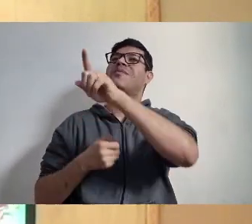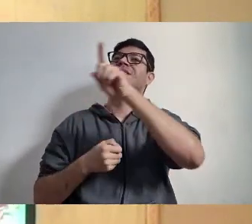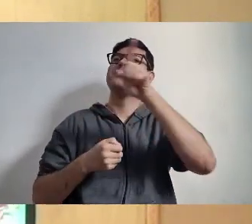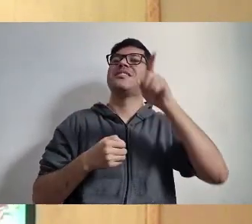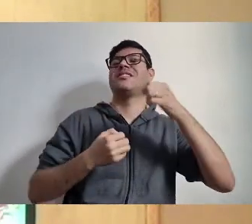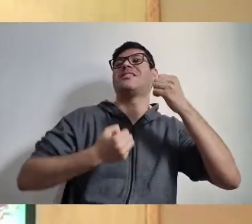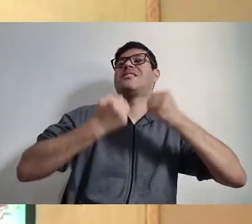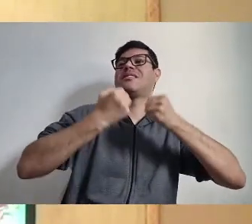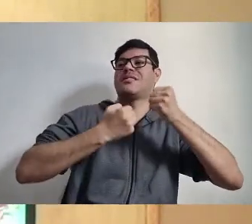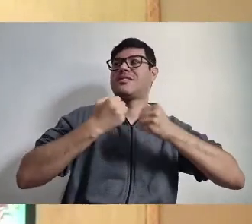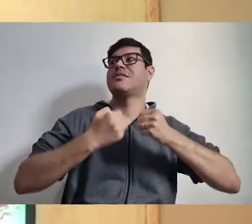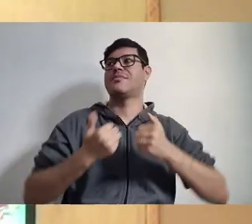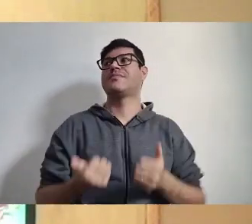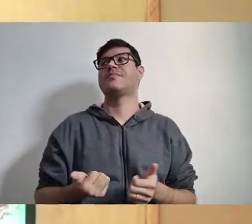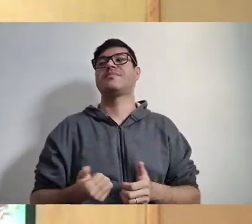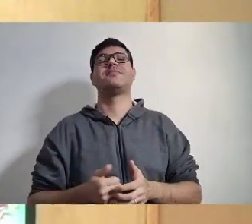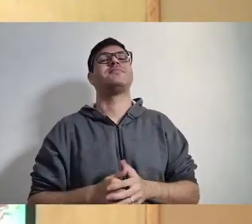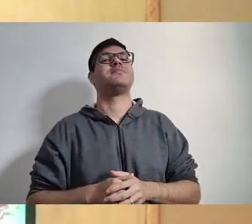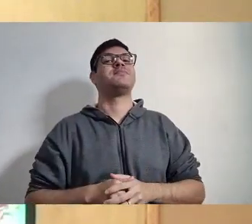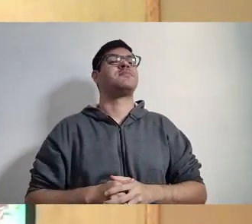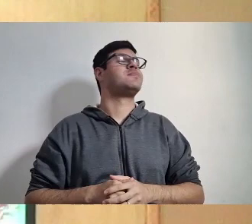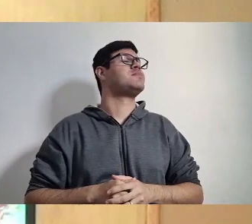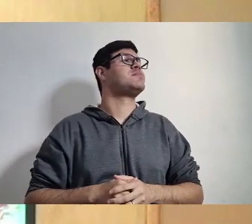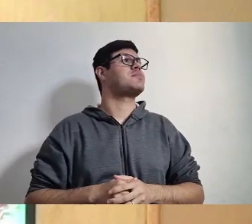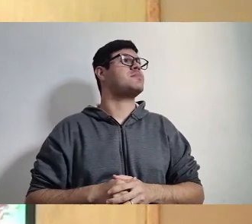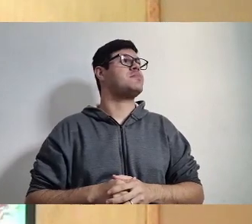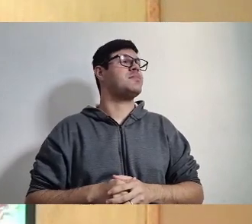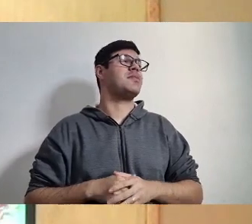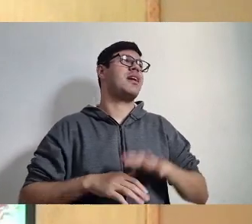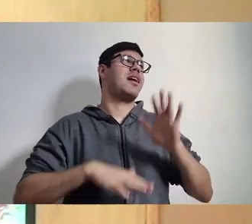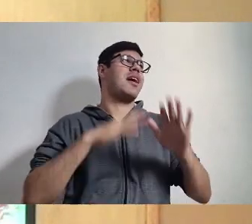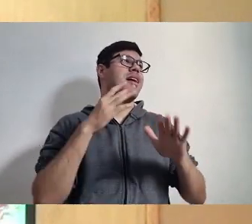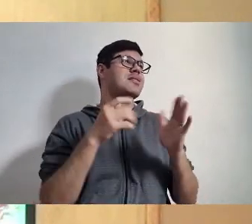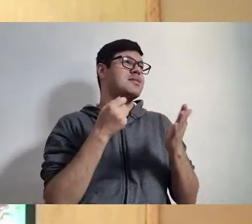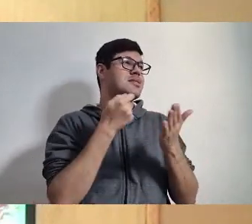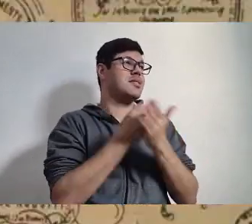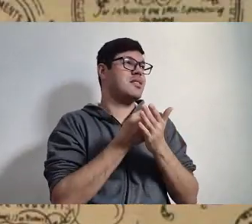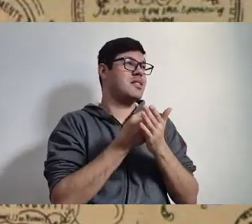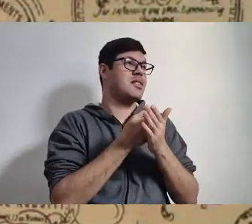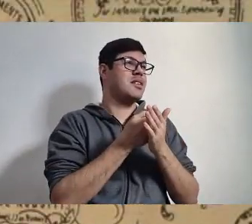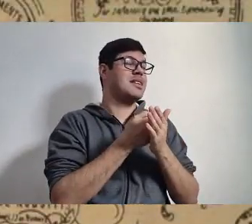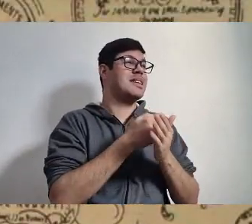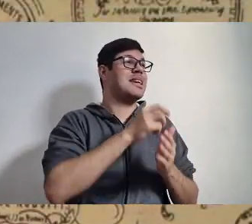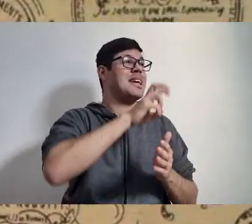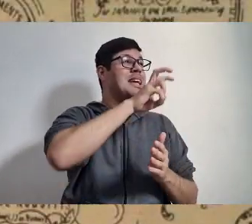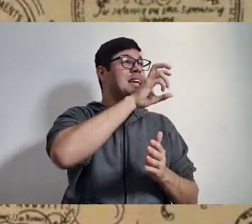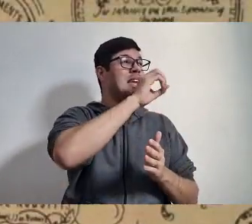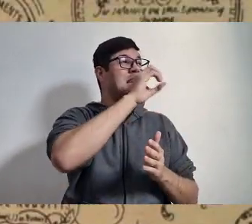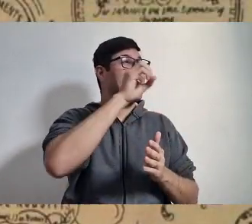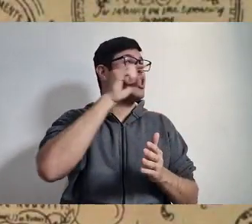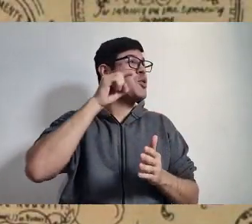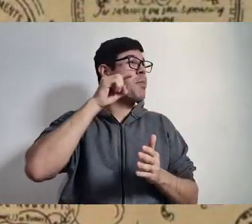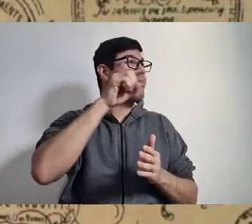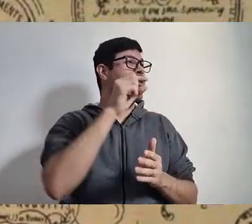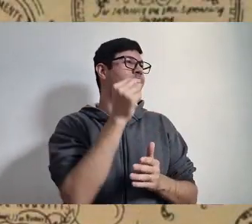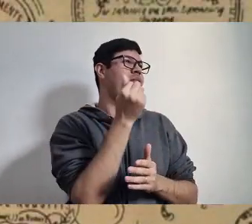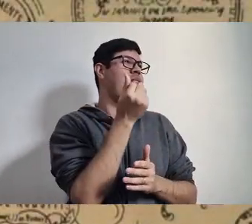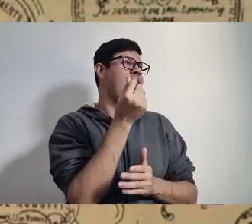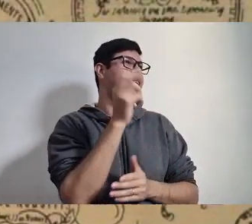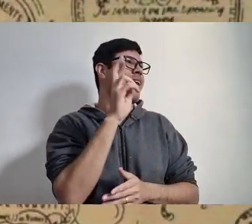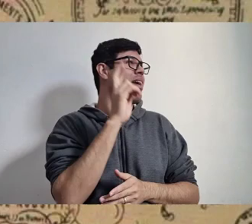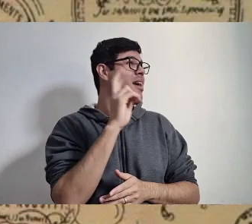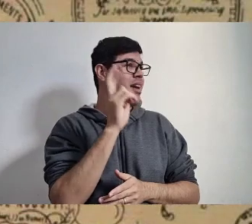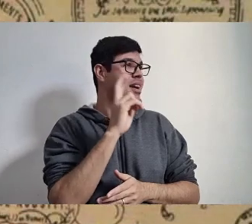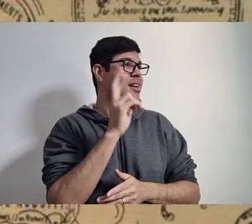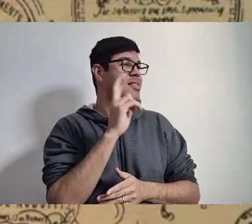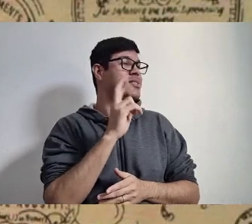um, tira do outro, põe daquele, vai ficando aquele outro parado. Você compra um ônibus hoje em torno de R$500 mil. Tá? Aí você vai para um